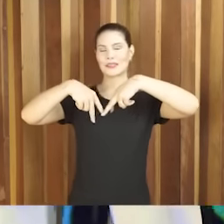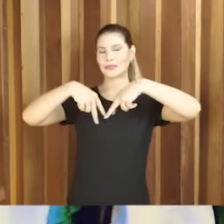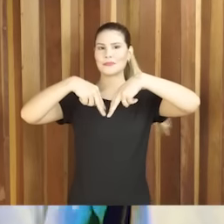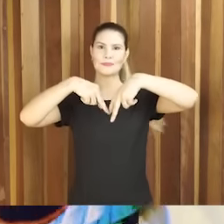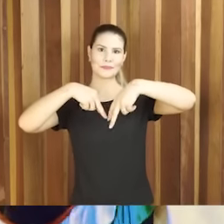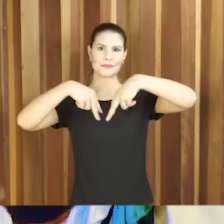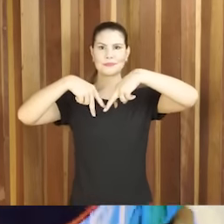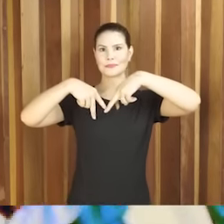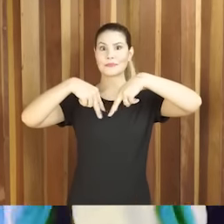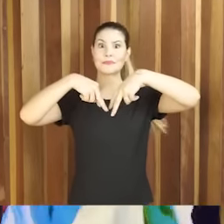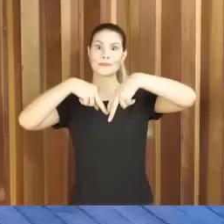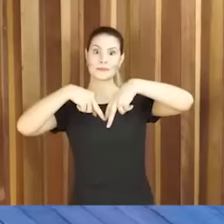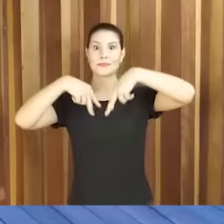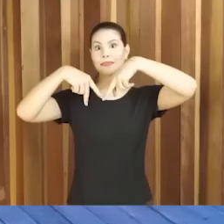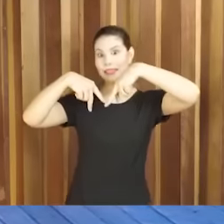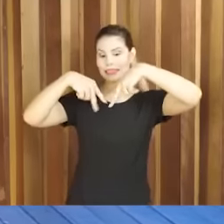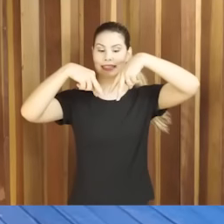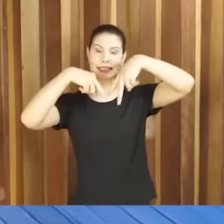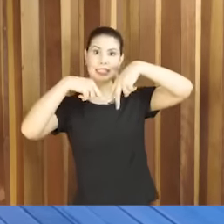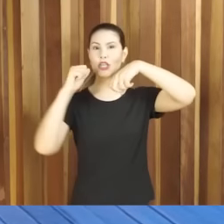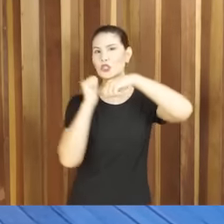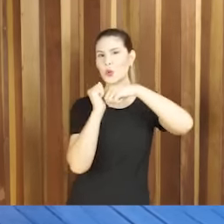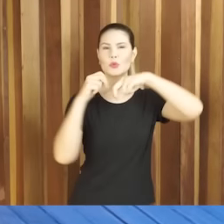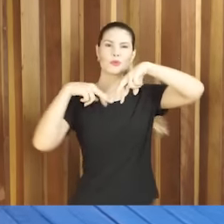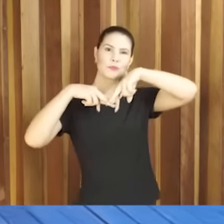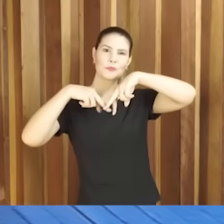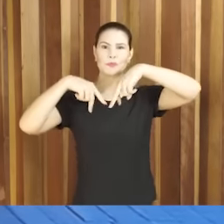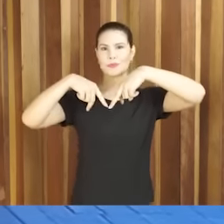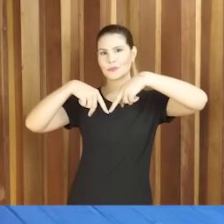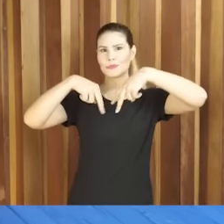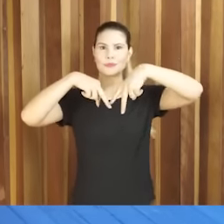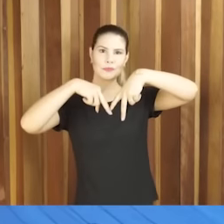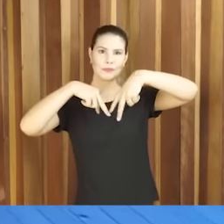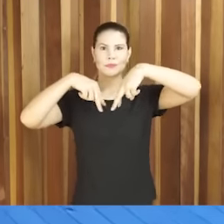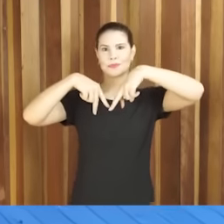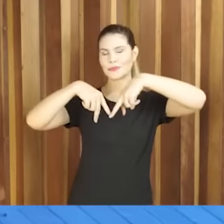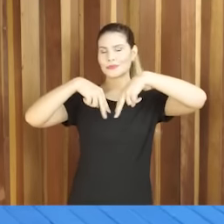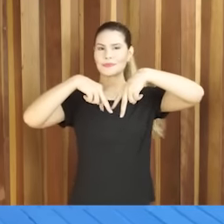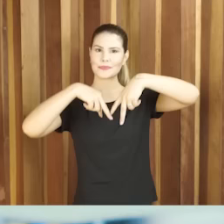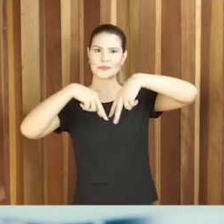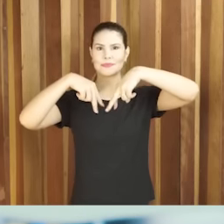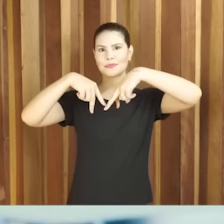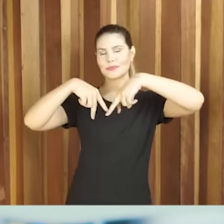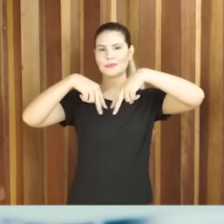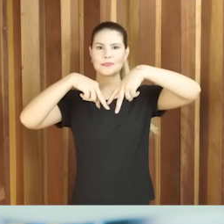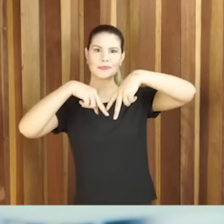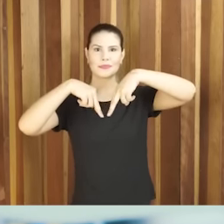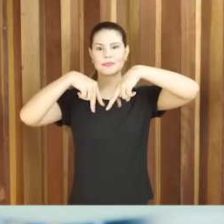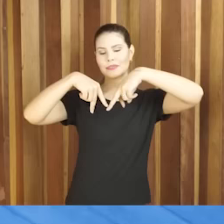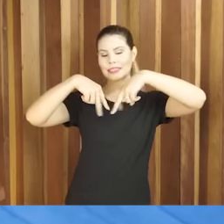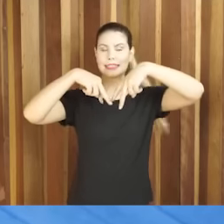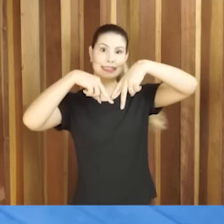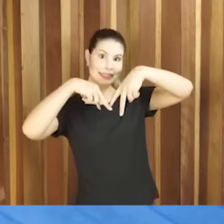o meu. Ai, bota aqui, ai, bota ali o teu pezinho. O teu pezinho